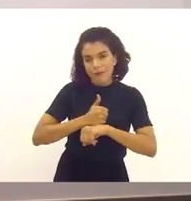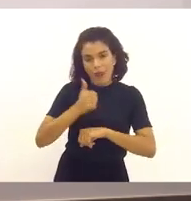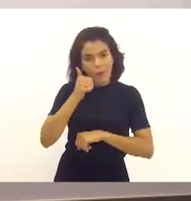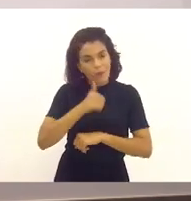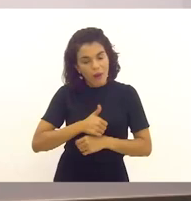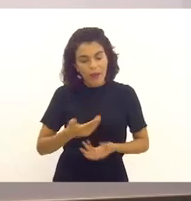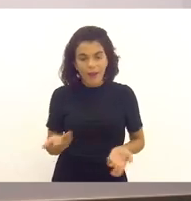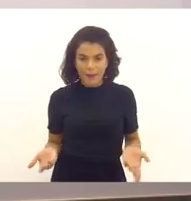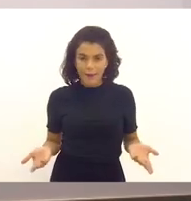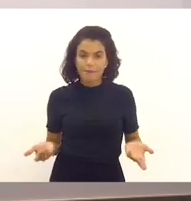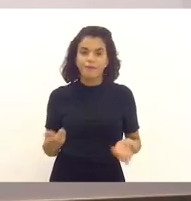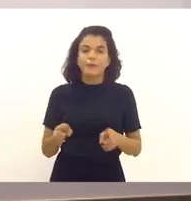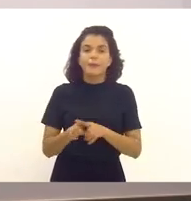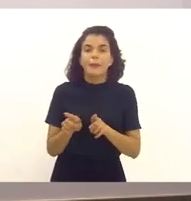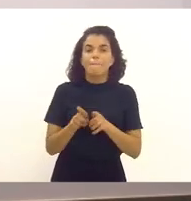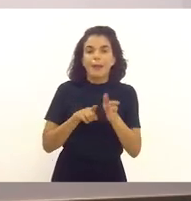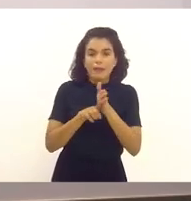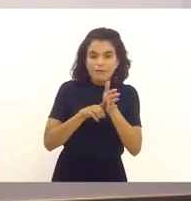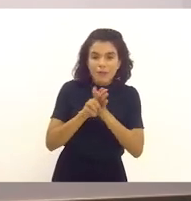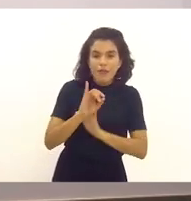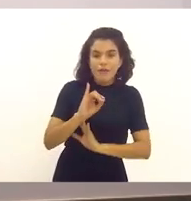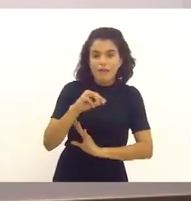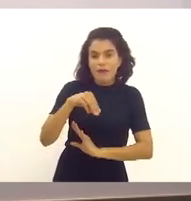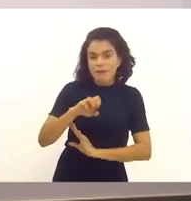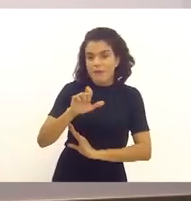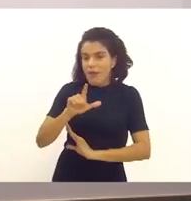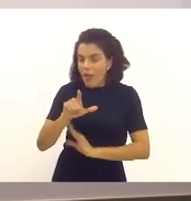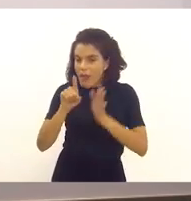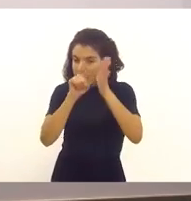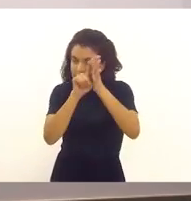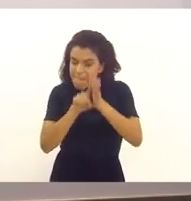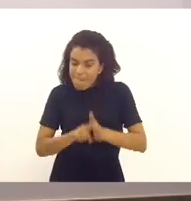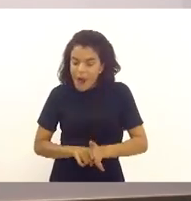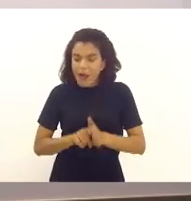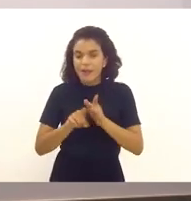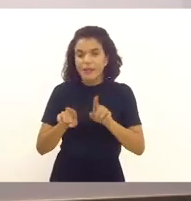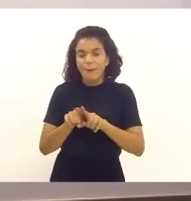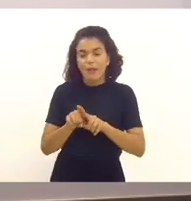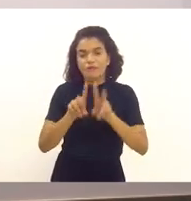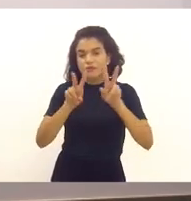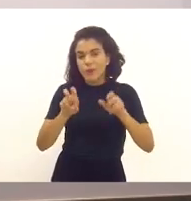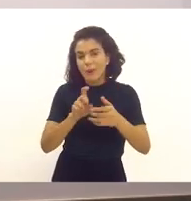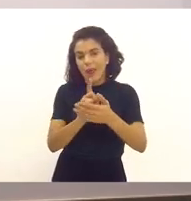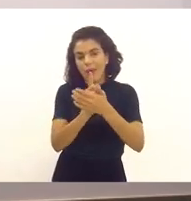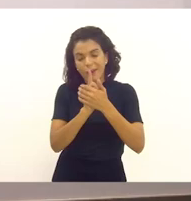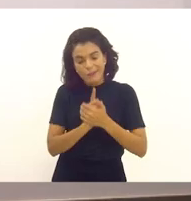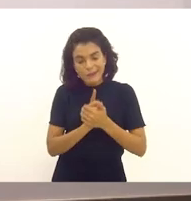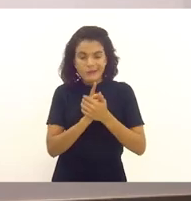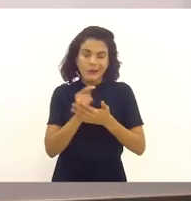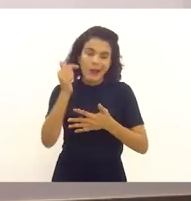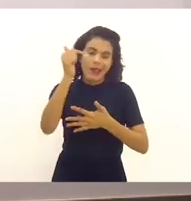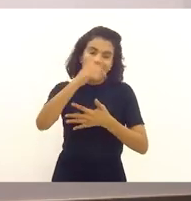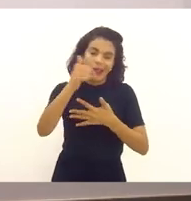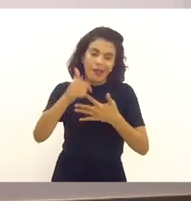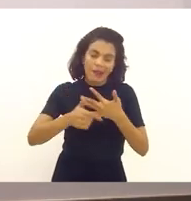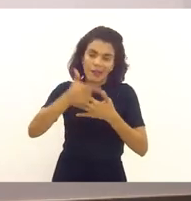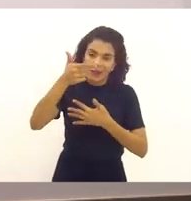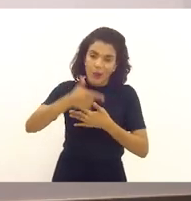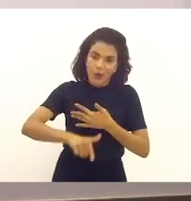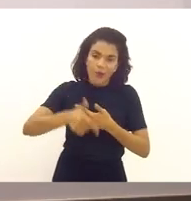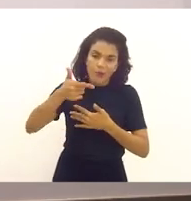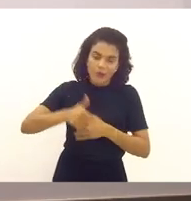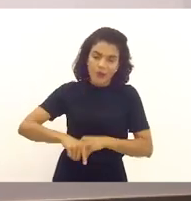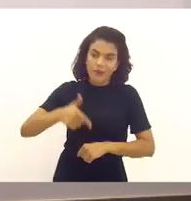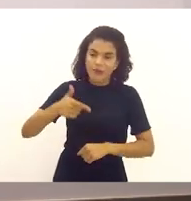a questão das perícias do acolhimento então isso tudo são falas reiterados